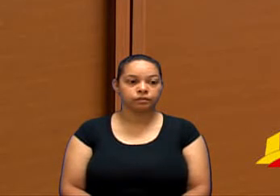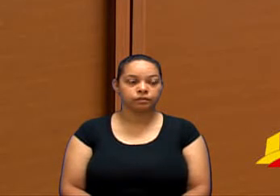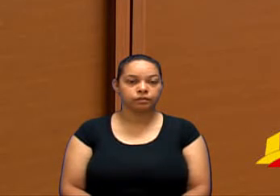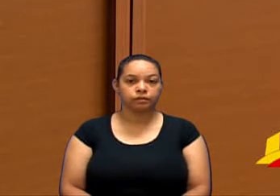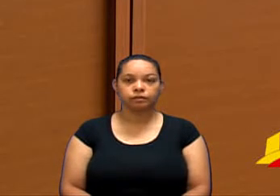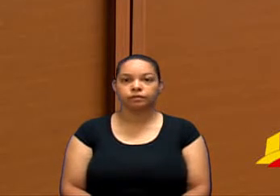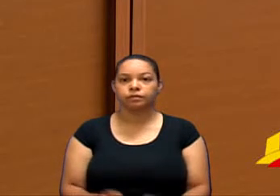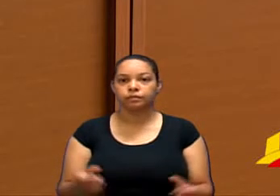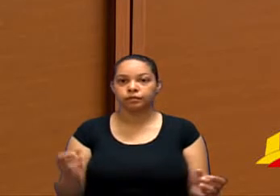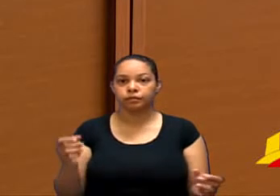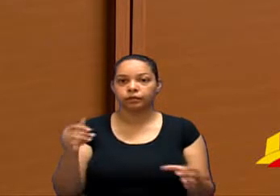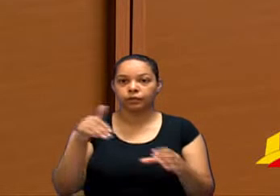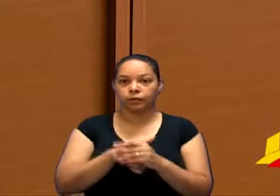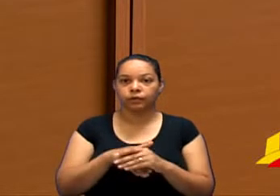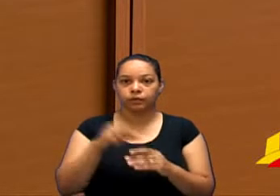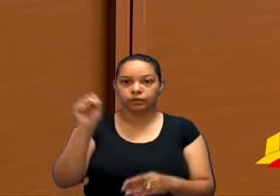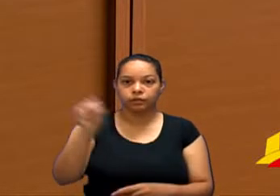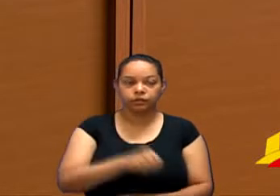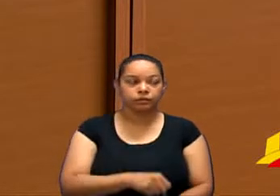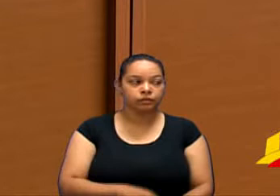voto sim